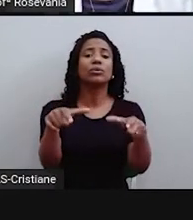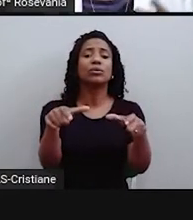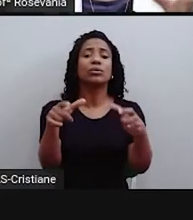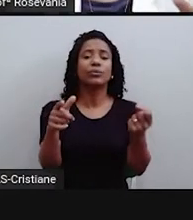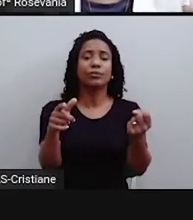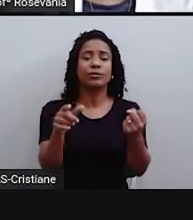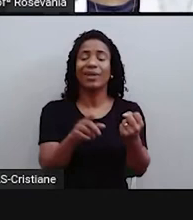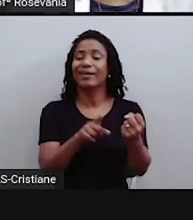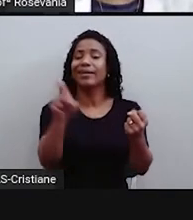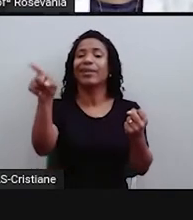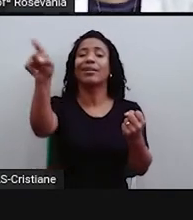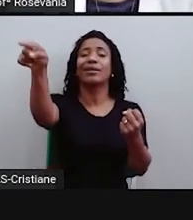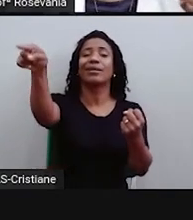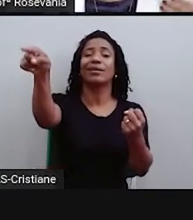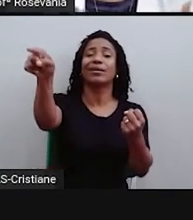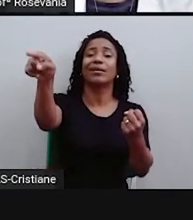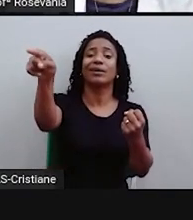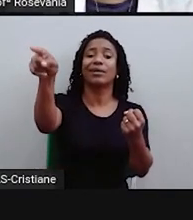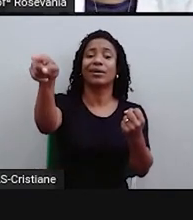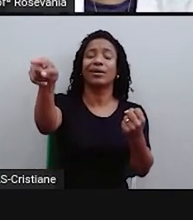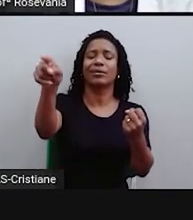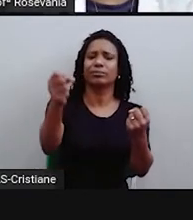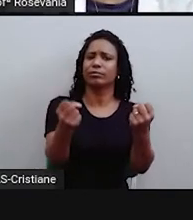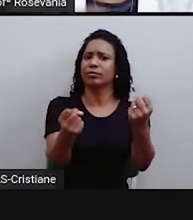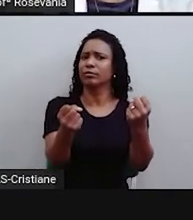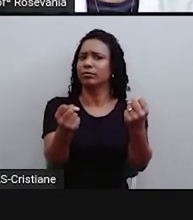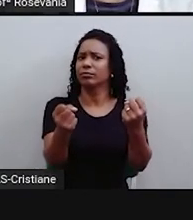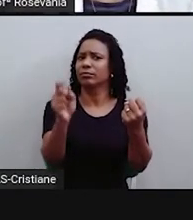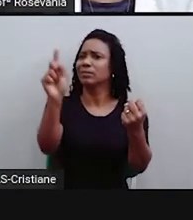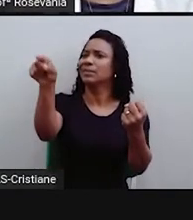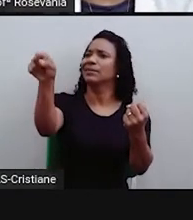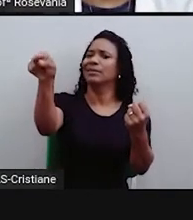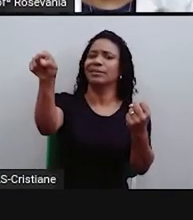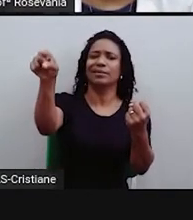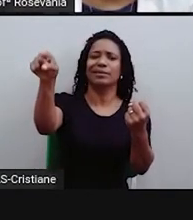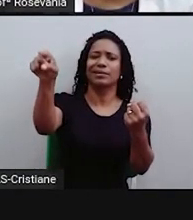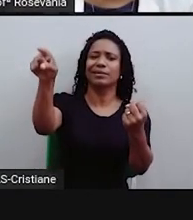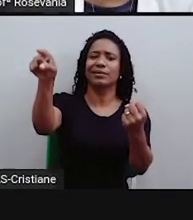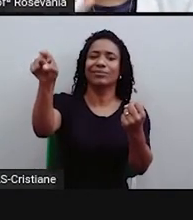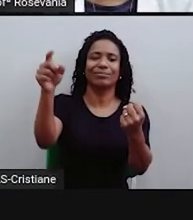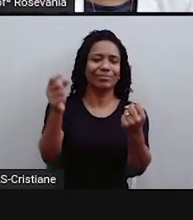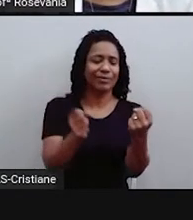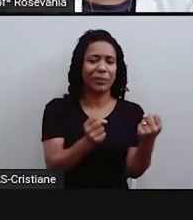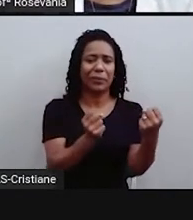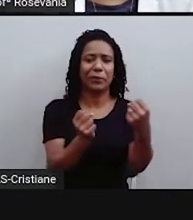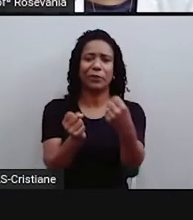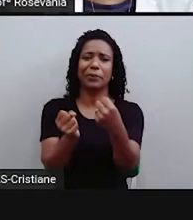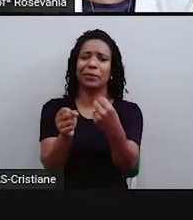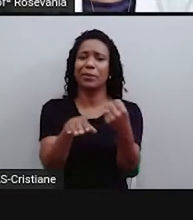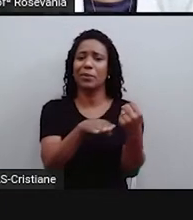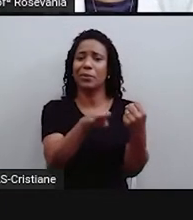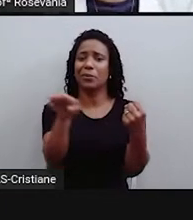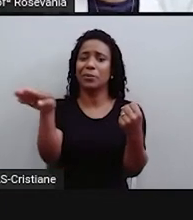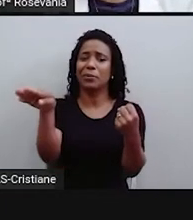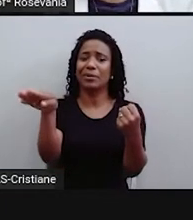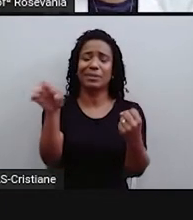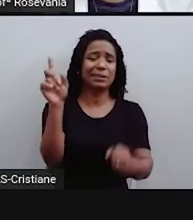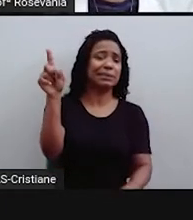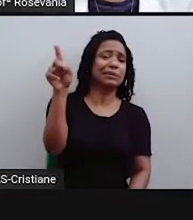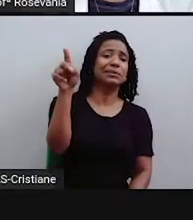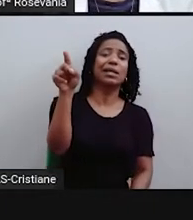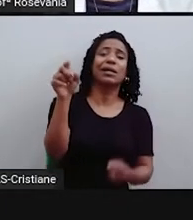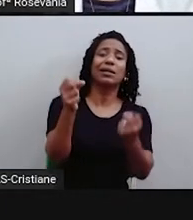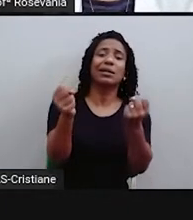pessoa diz: entra ali, ó. Só que a pessoa está atrás, não está vendo qual é a direção que a outra pessoa apontou. Ali é